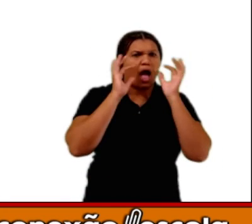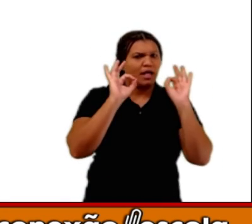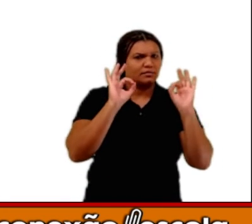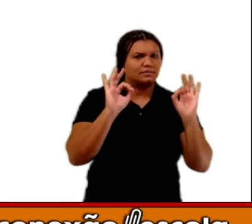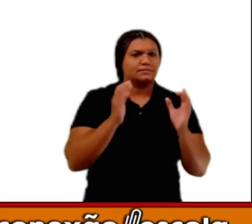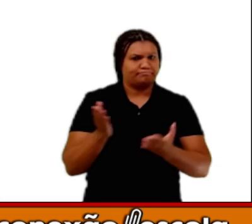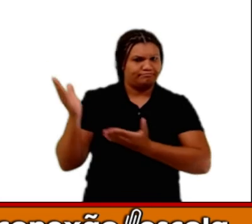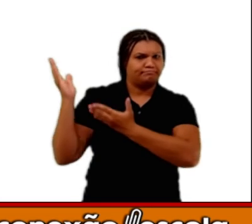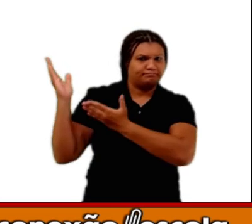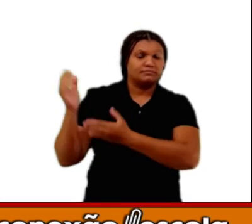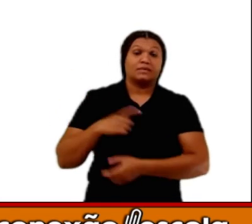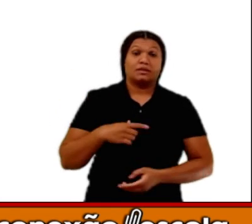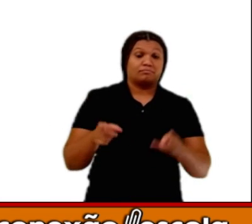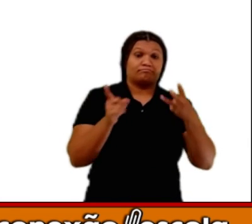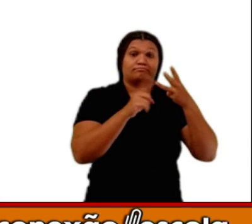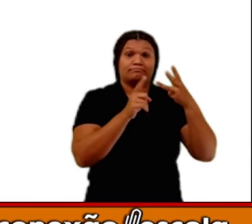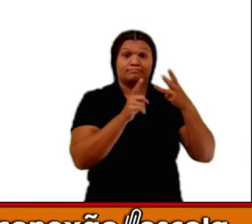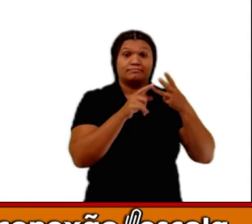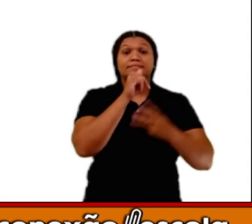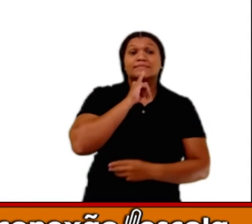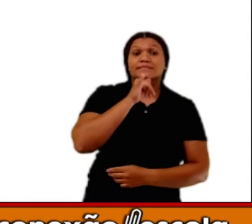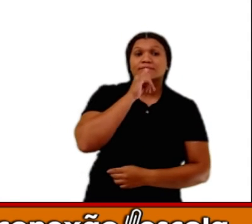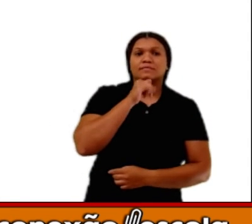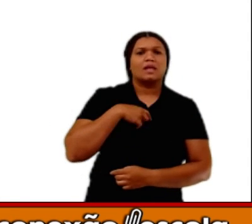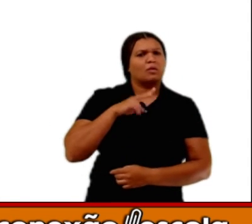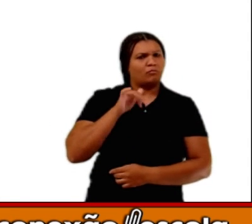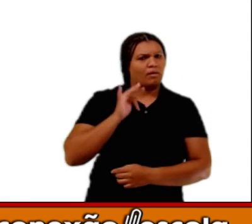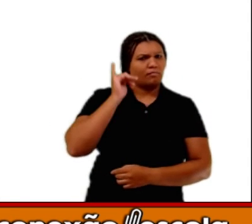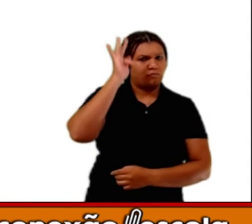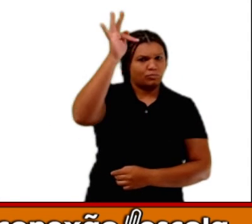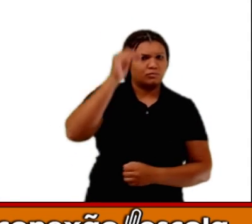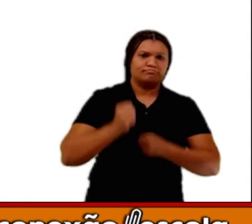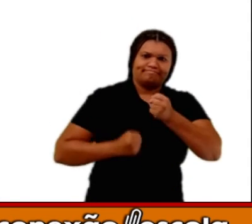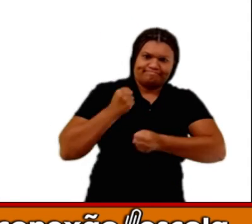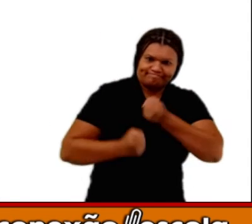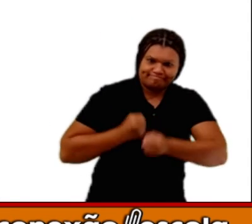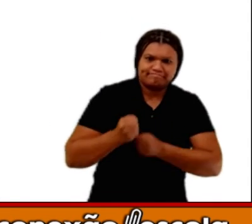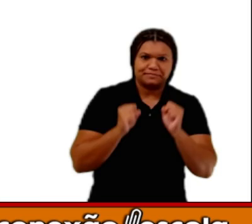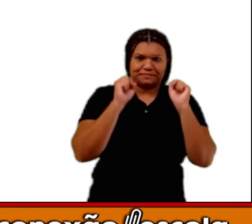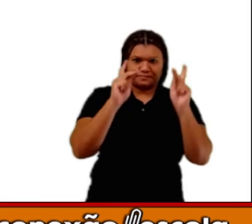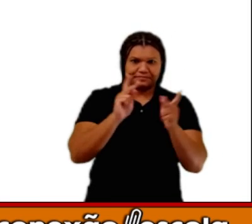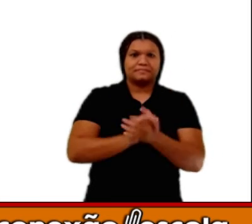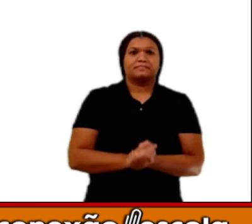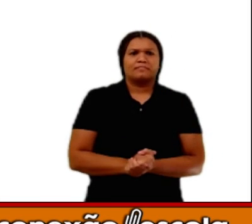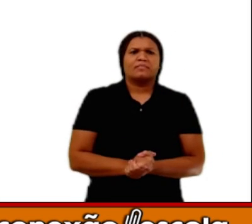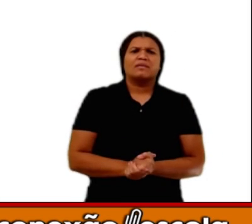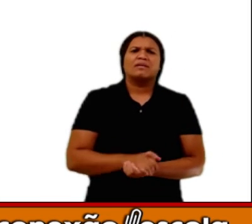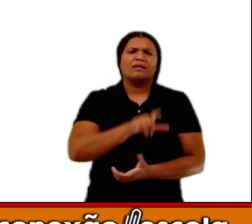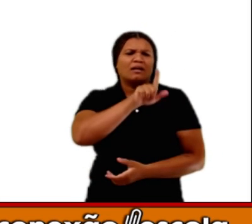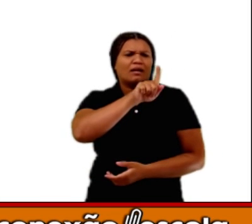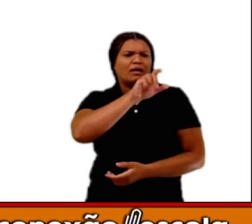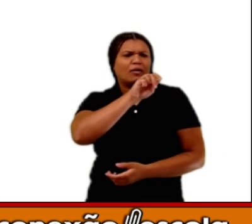e nós temos também o terceiro exemplo a I will run New Core i7 Professor mais então ogum